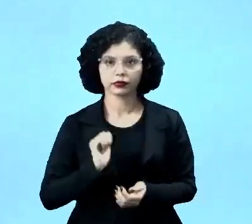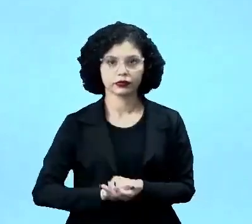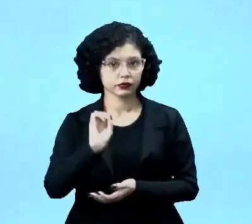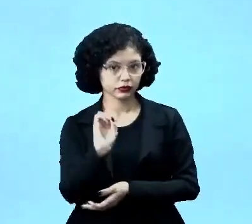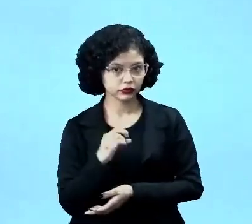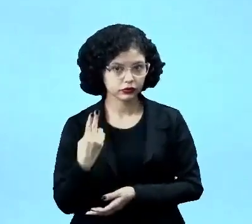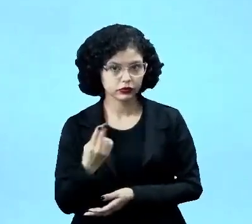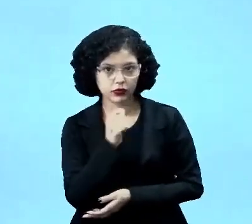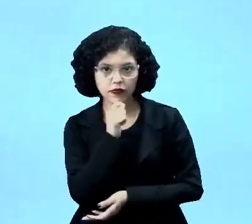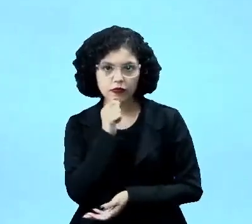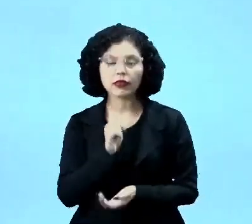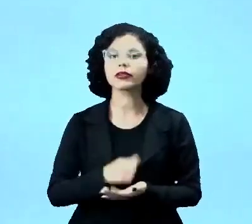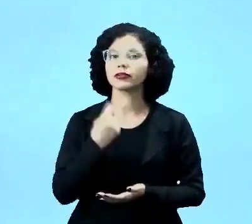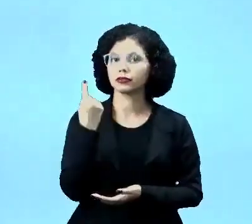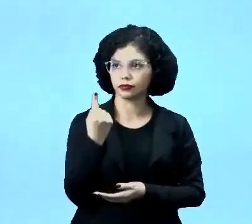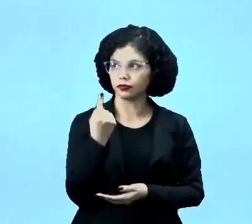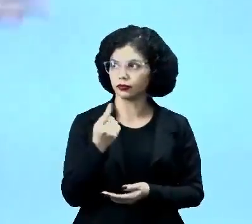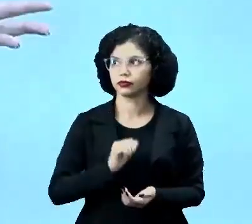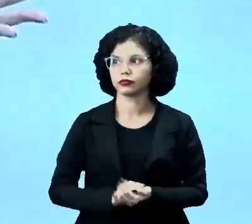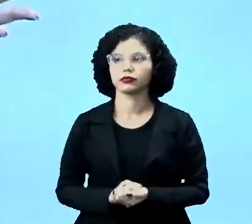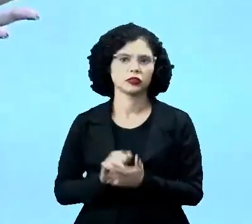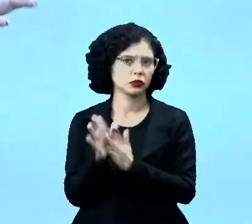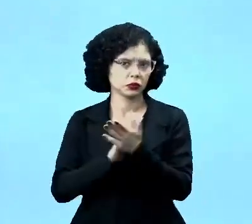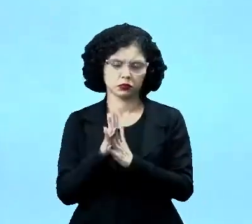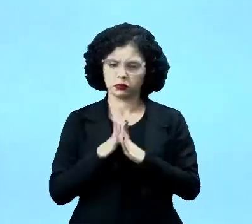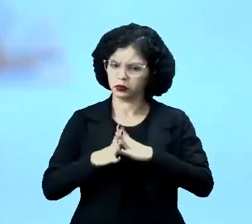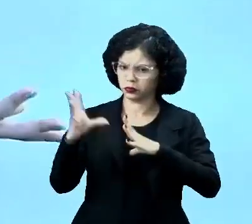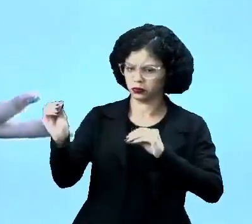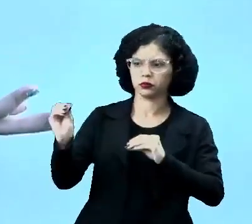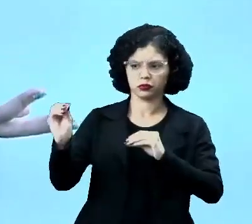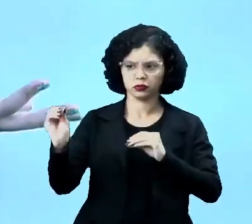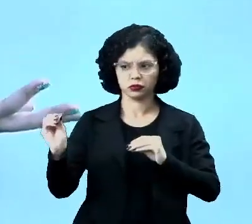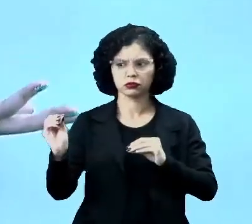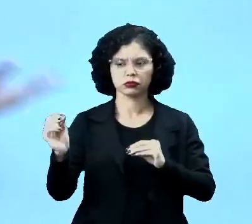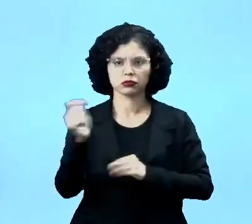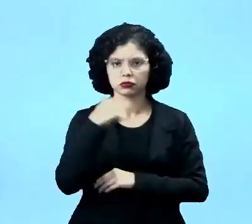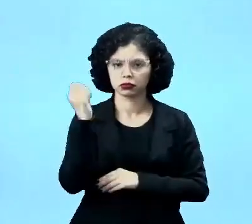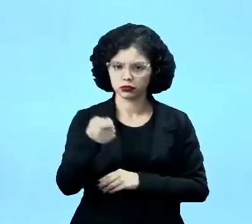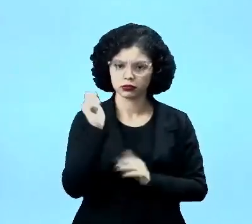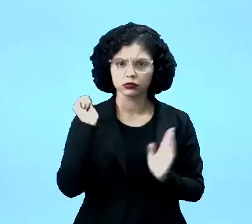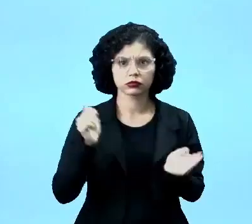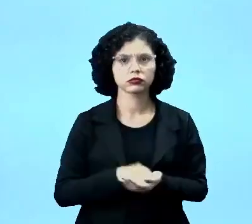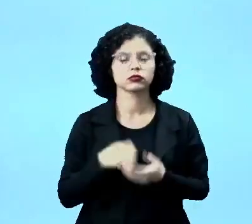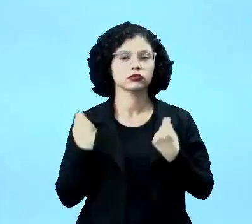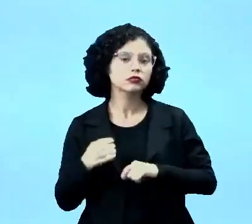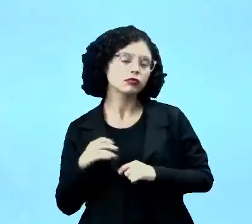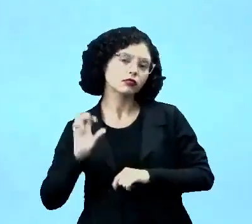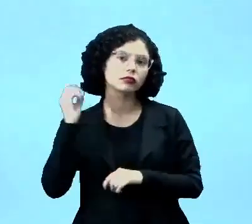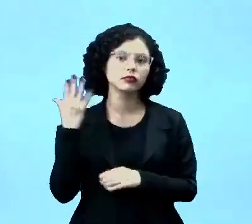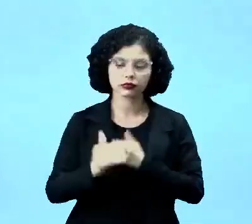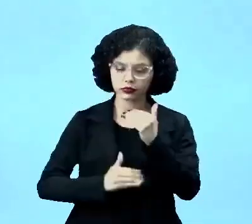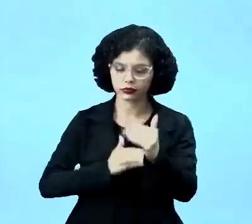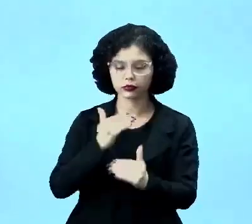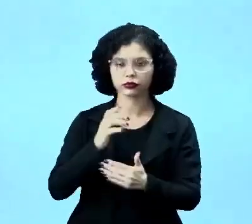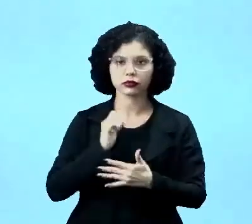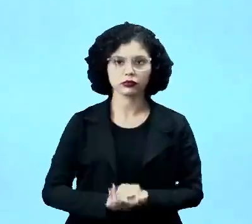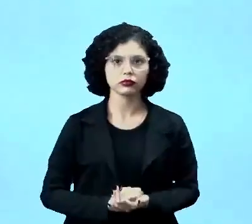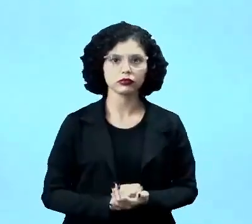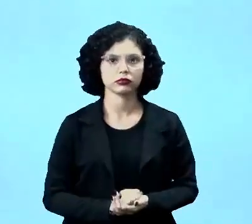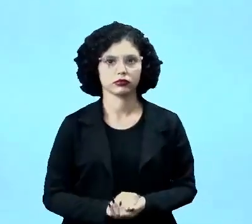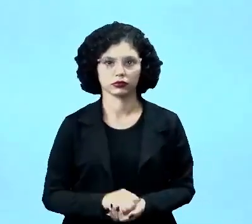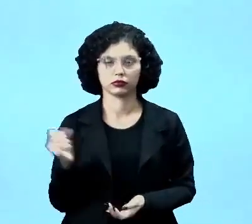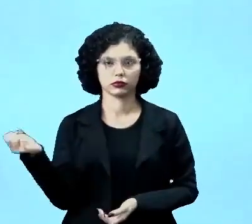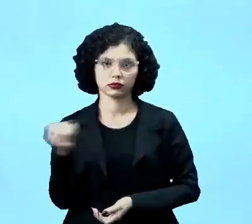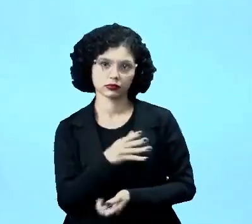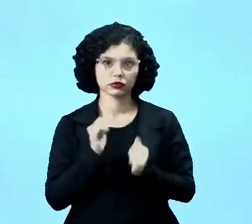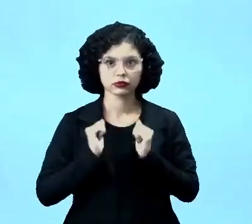Ou seja, uma célula ela não vem do nada, ela não é uma mágica. Precisa acontecer todo o processo de reprodução para